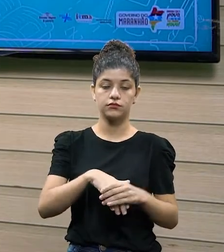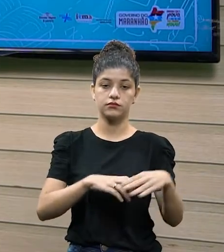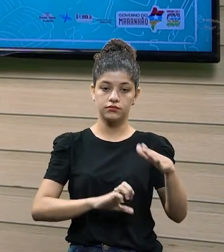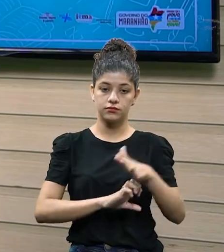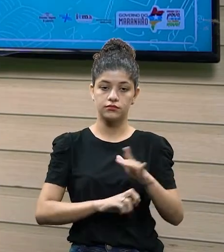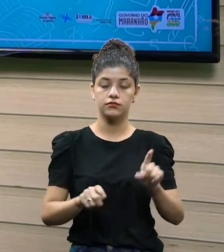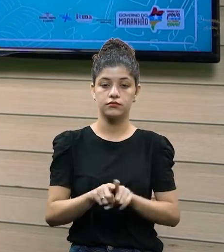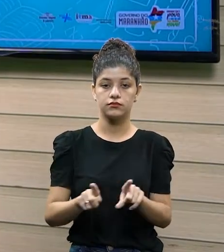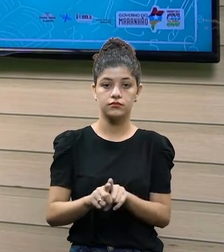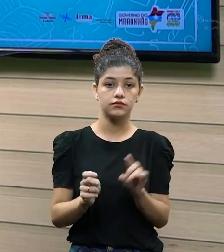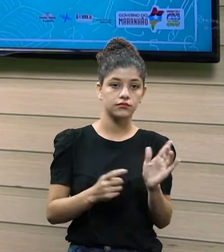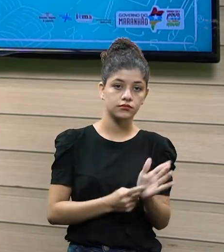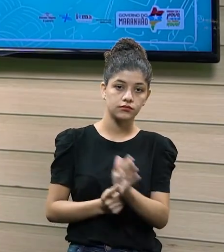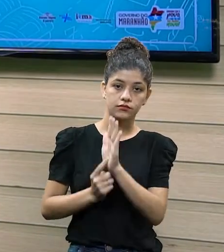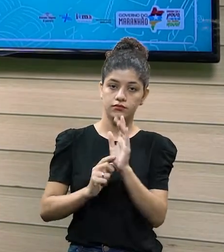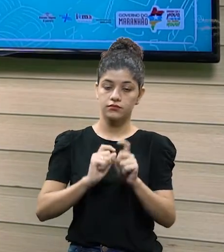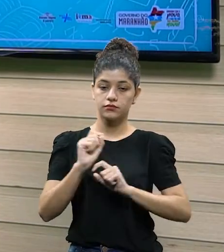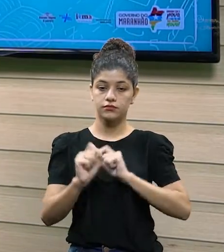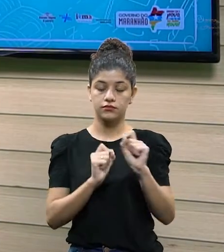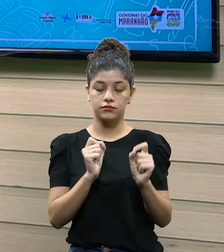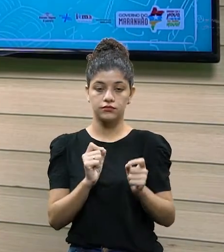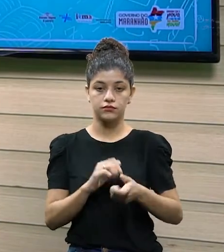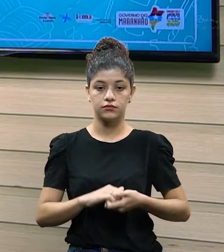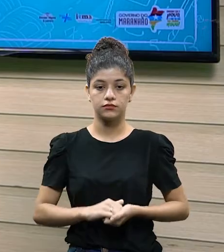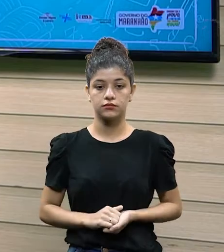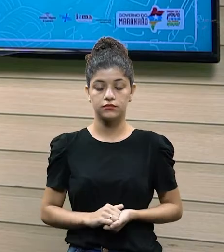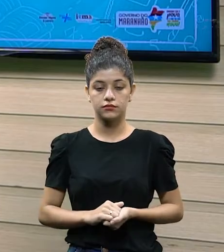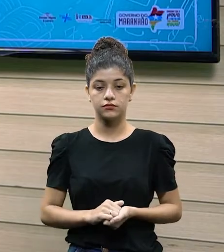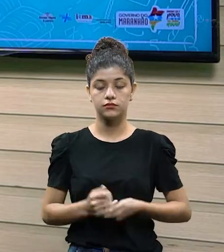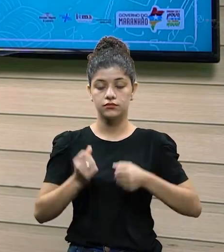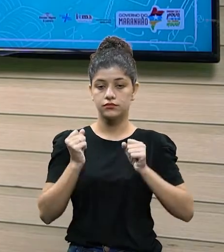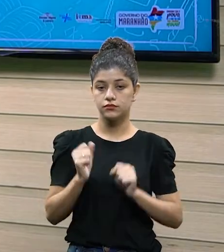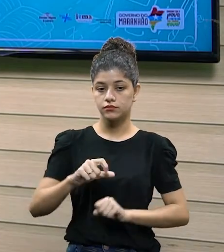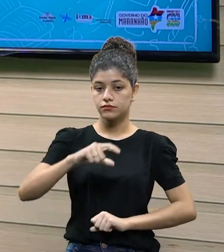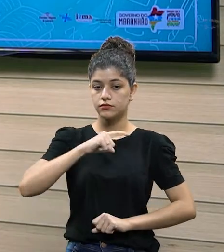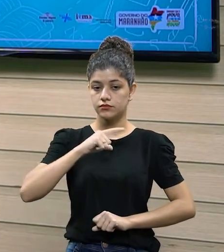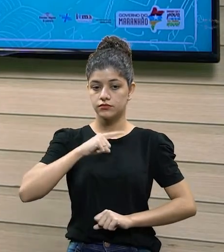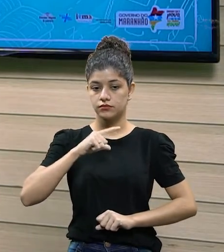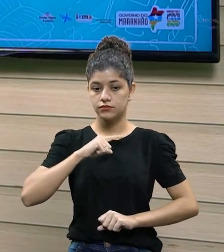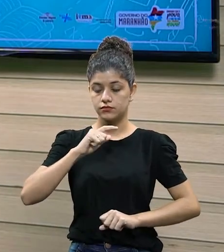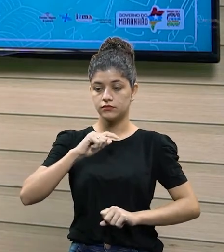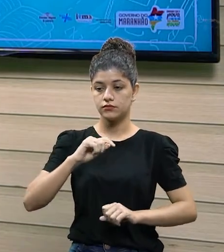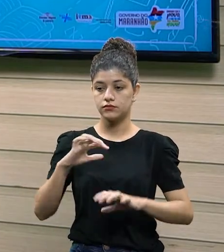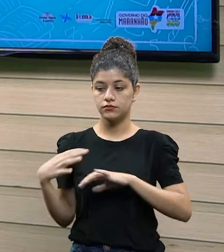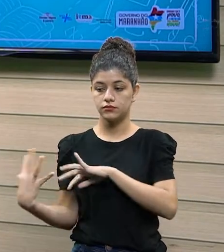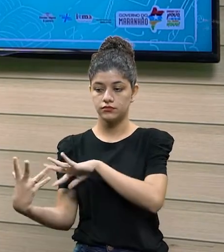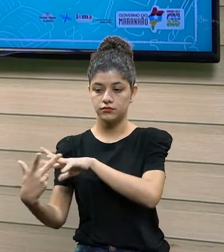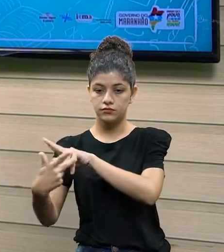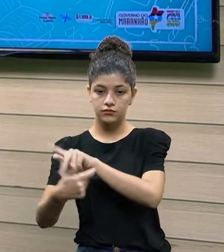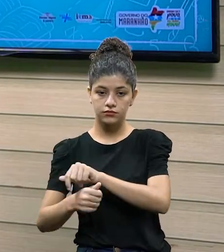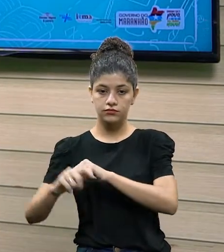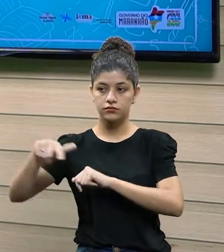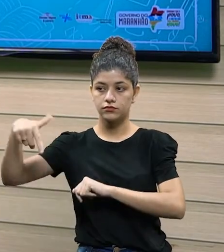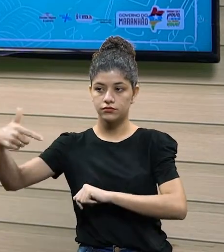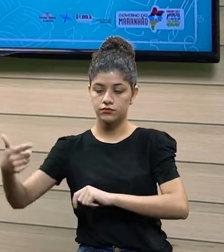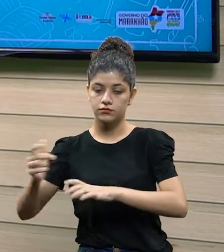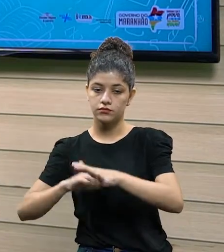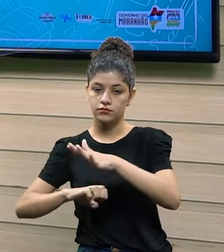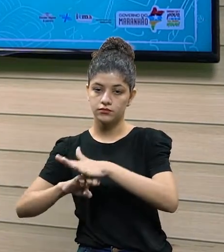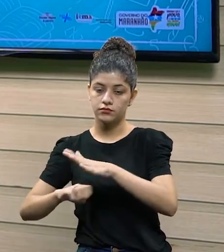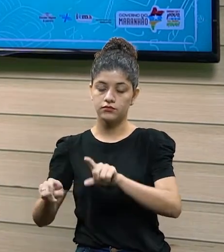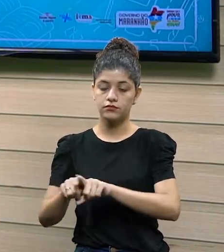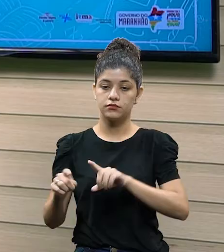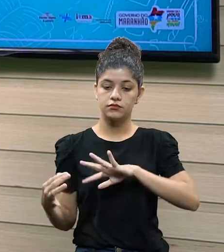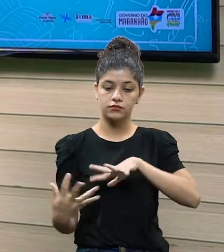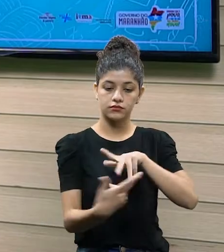organizações. Mostrar esses impactos que esse indivíduo ele pode trazer tanto no mundo organizacional como no mundo social. Então é muito importante a gente